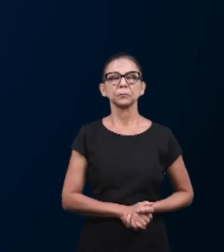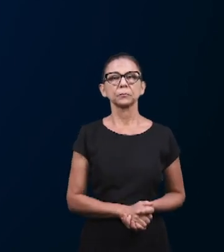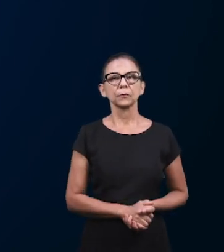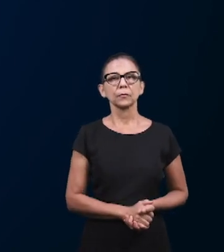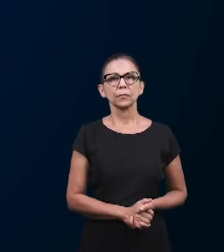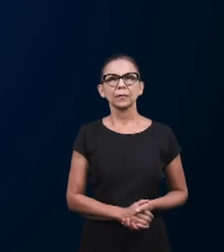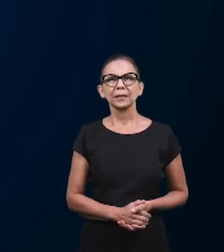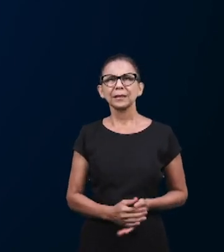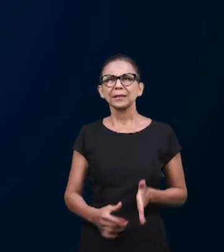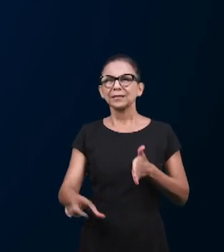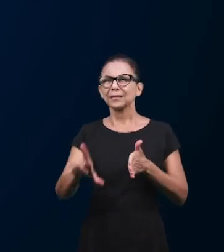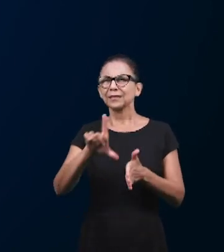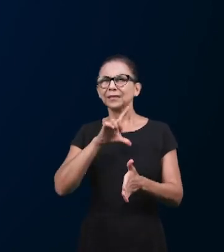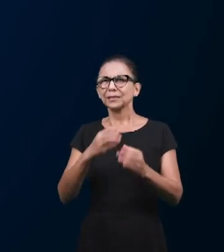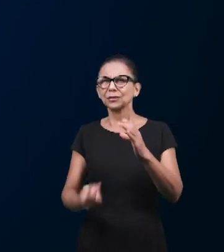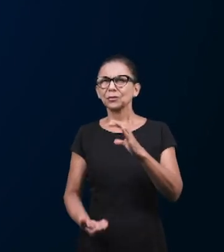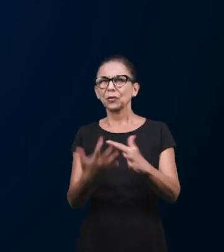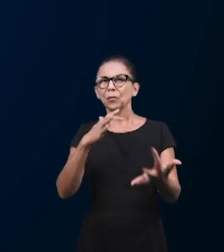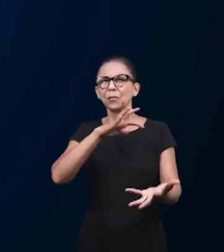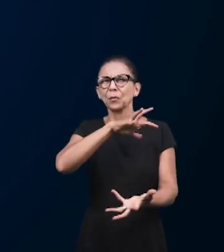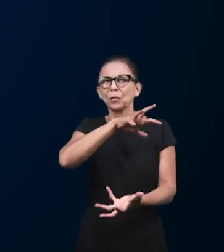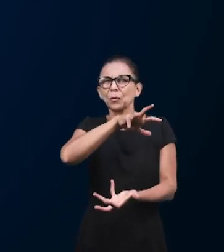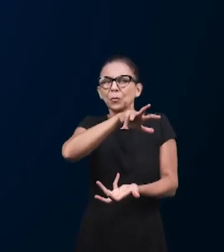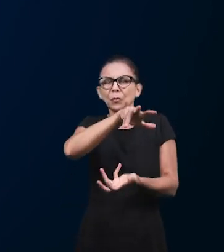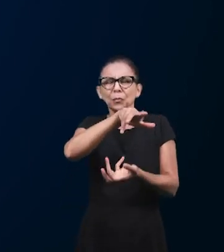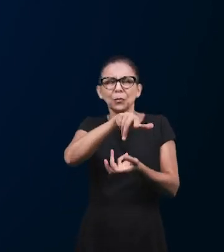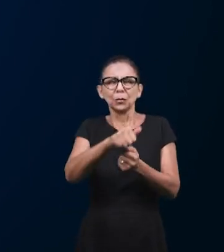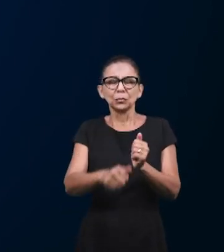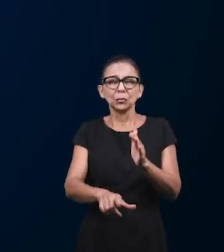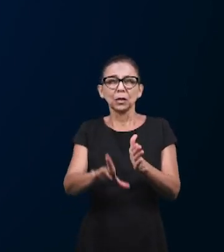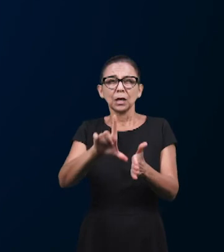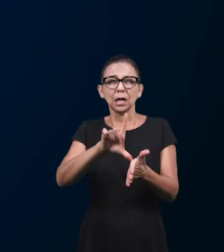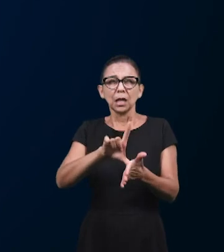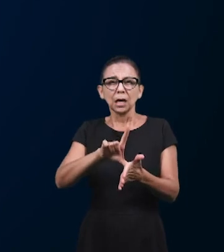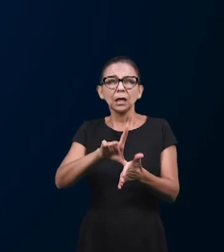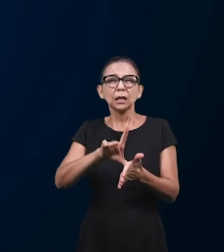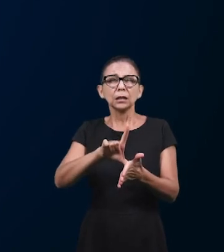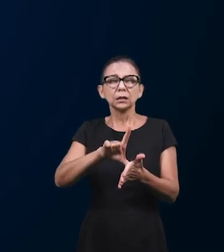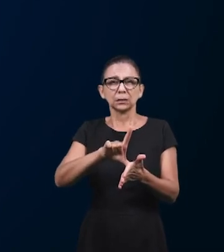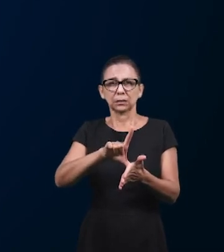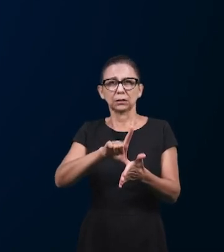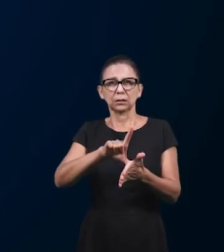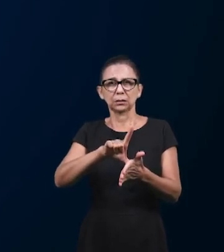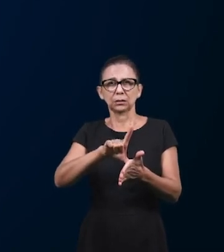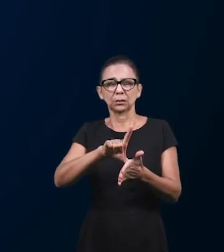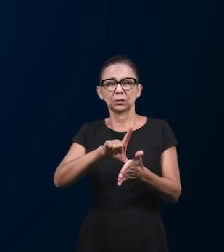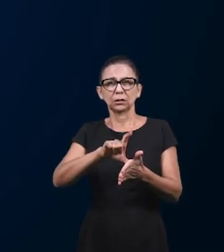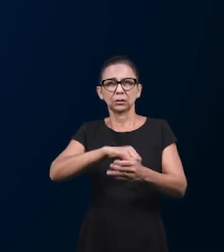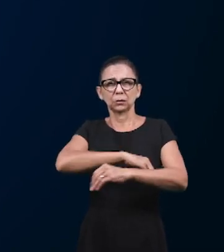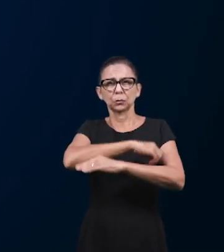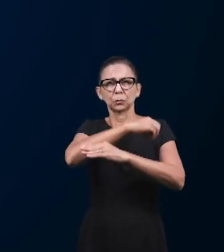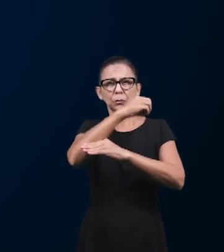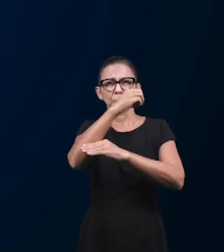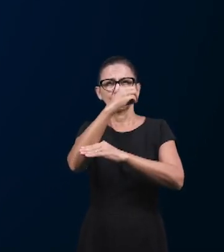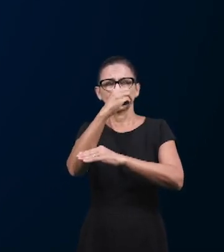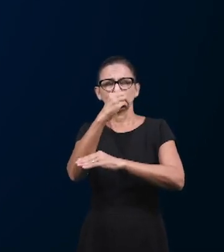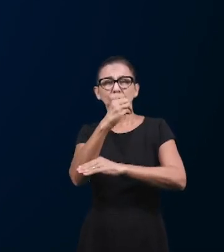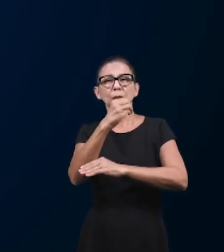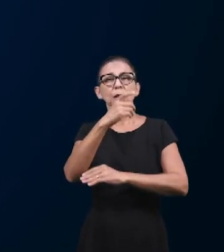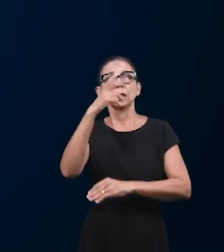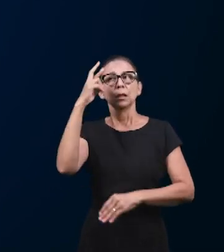mundo, antes que houvesse dia e noite, eu sou. Antes de nascermos, o Senhor já